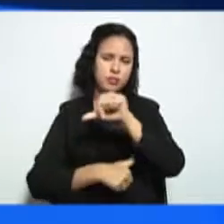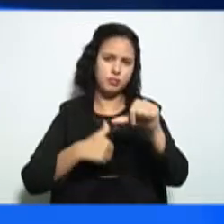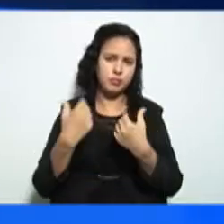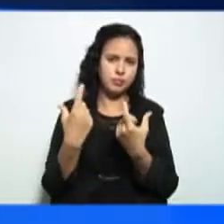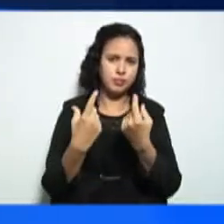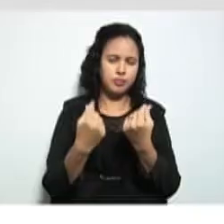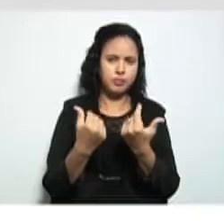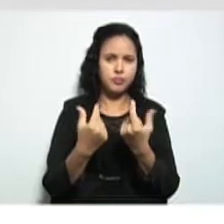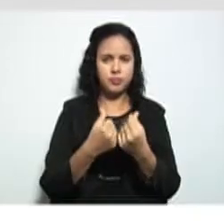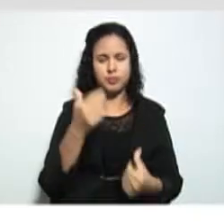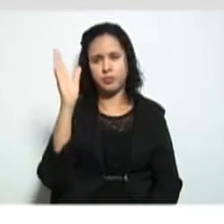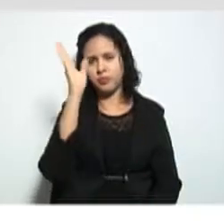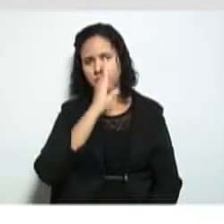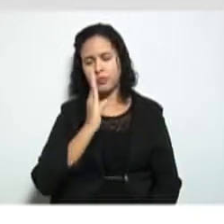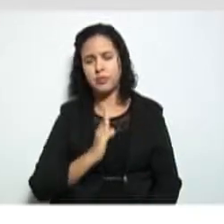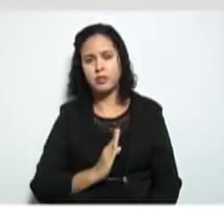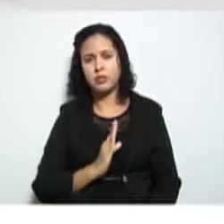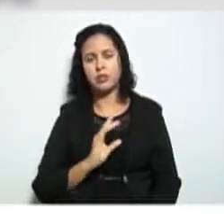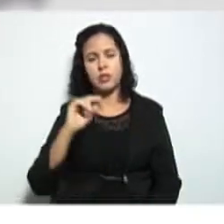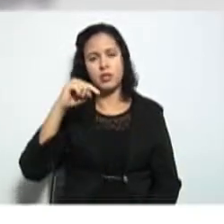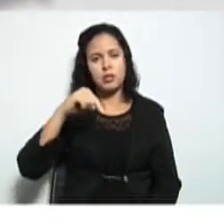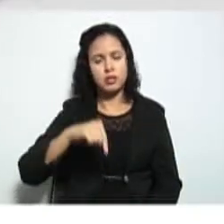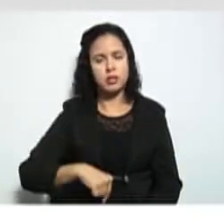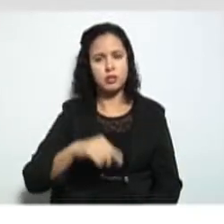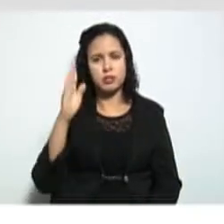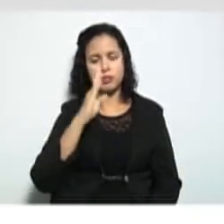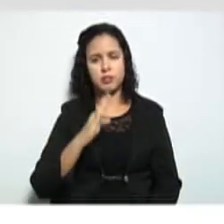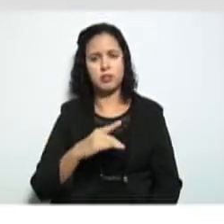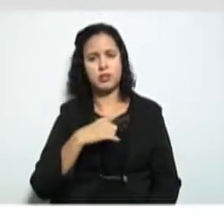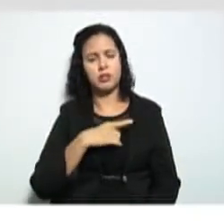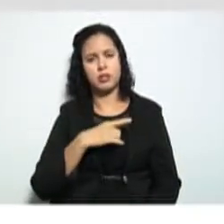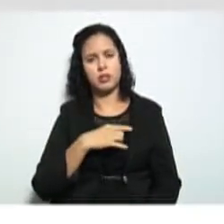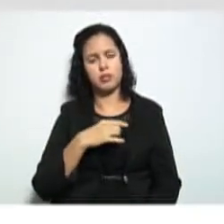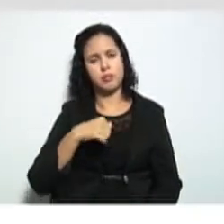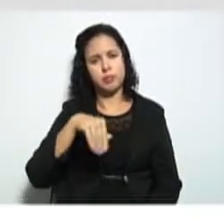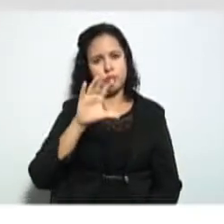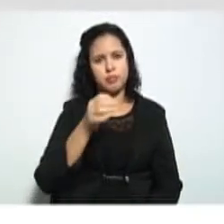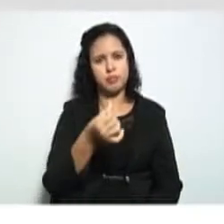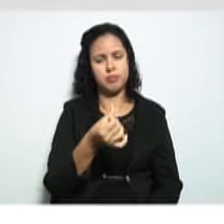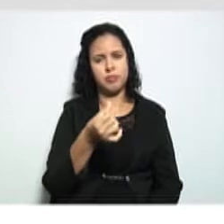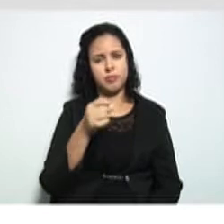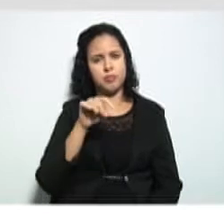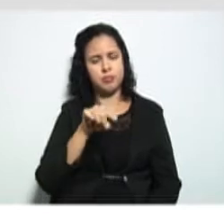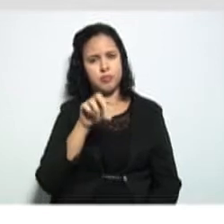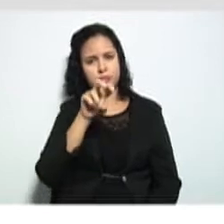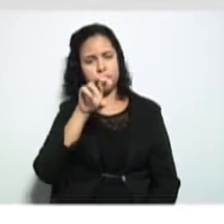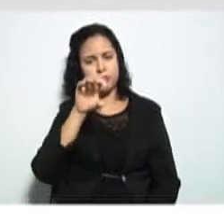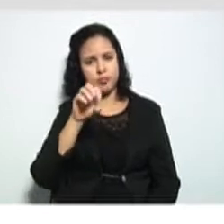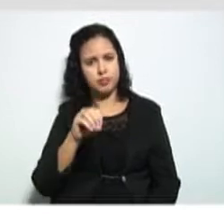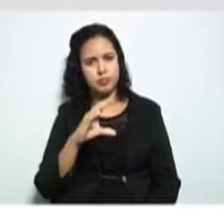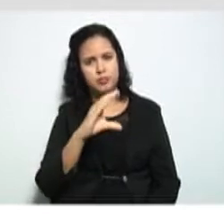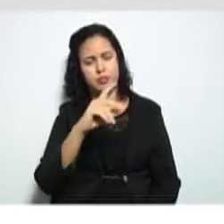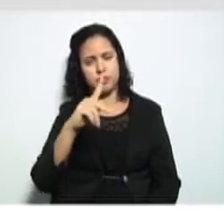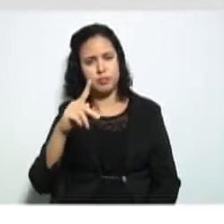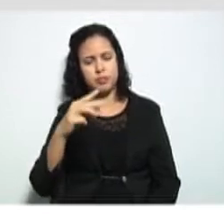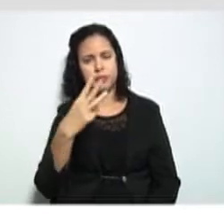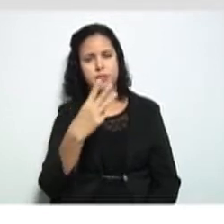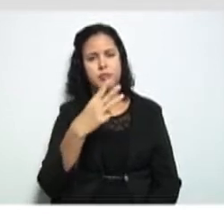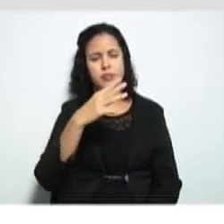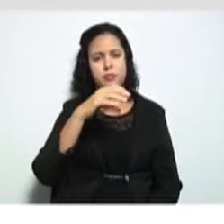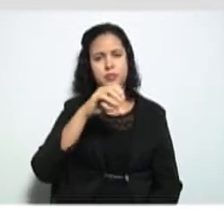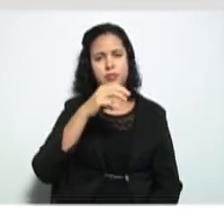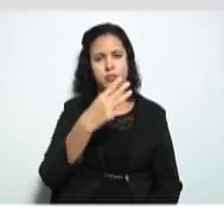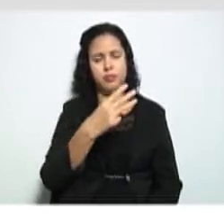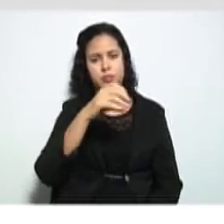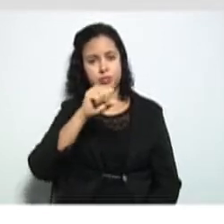do país. No Brasil, existem mais de 6.500 cooperativas. São 338